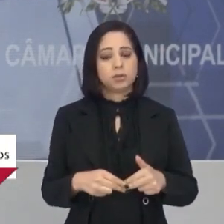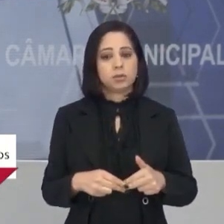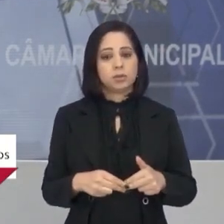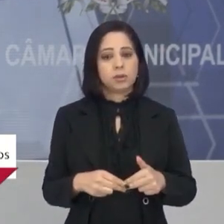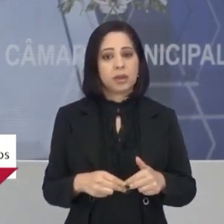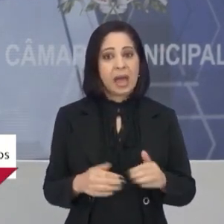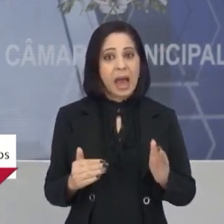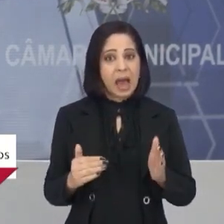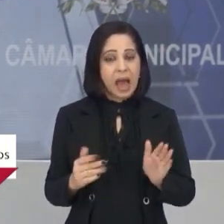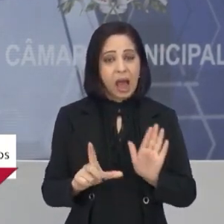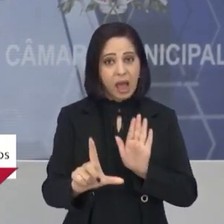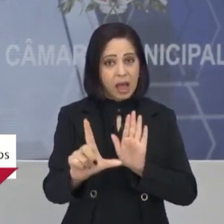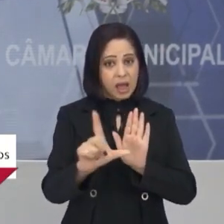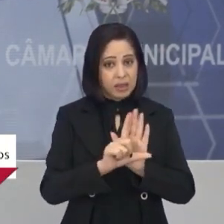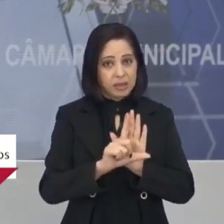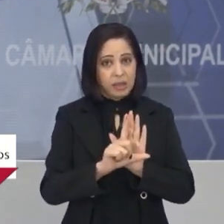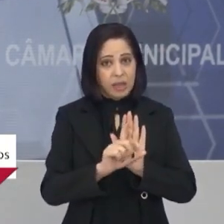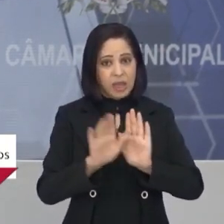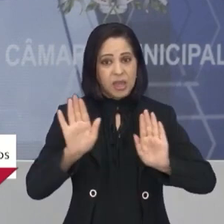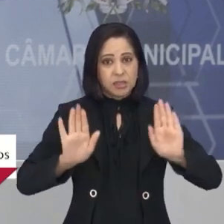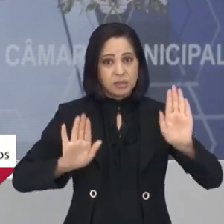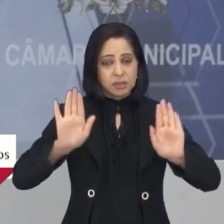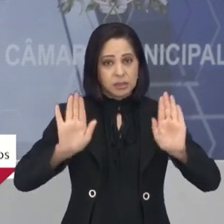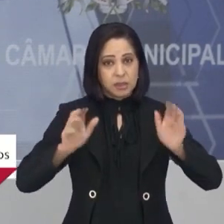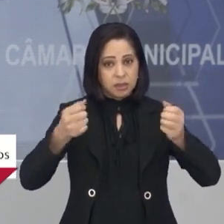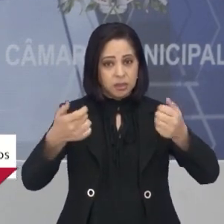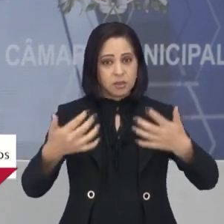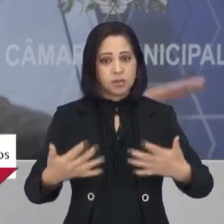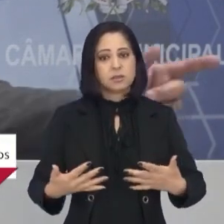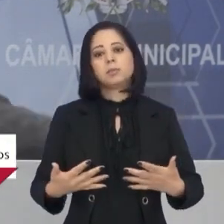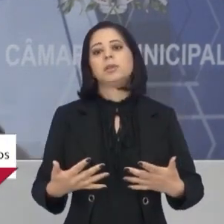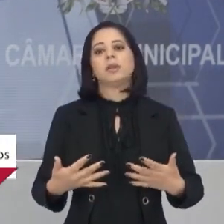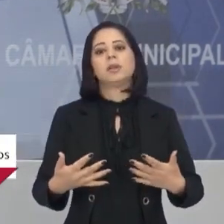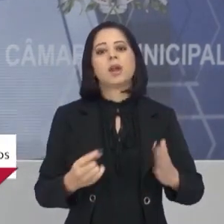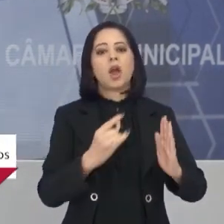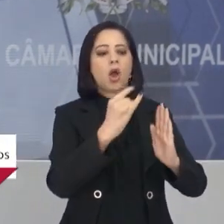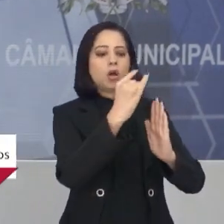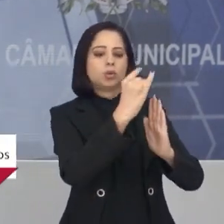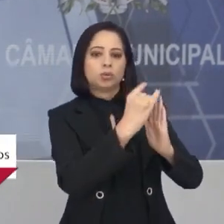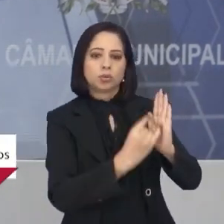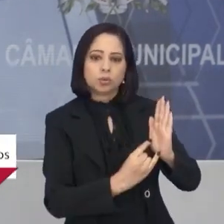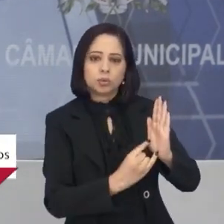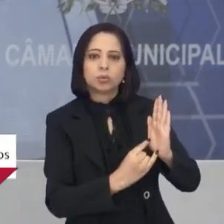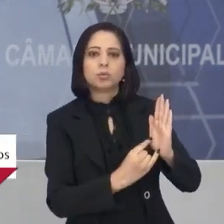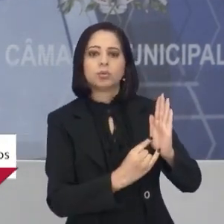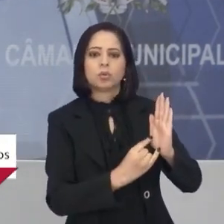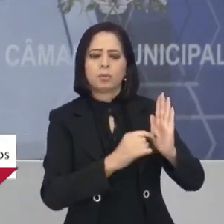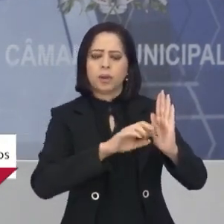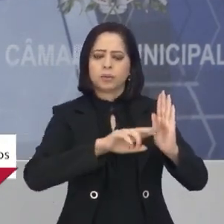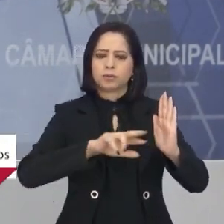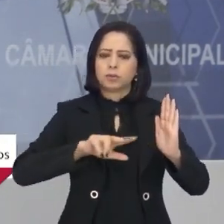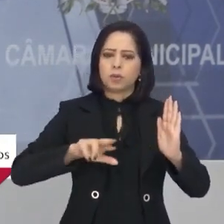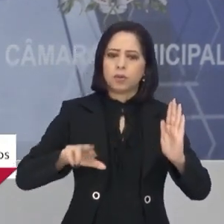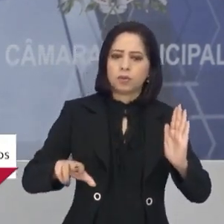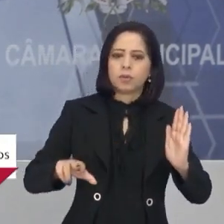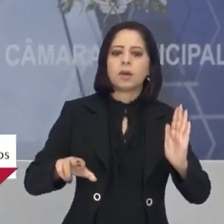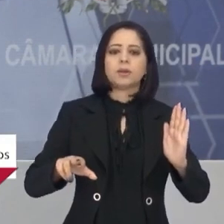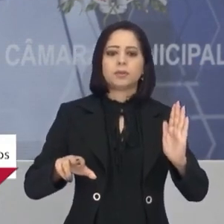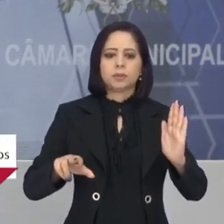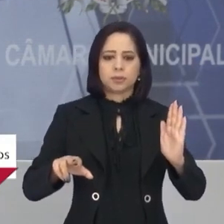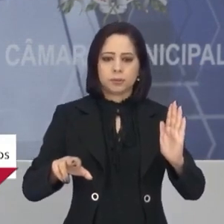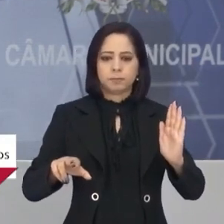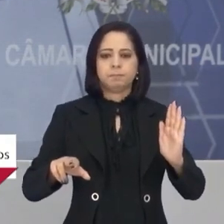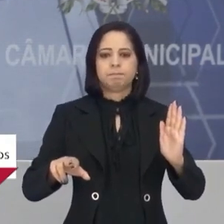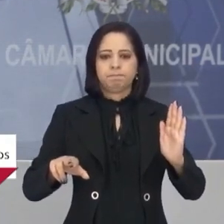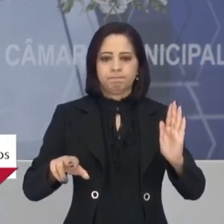a lei de nova lei de licitações ela fala em documento de formalização de demanda para para ser o insumo